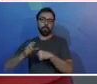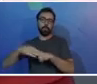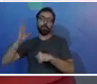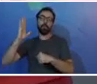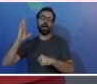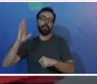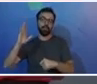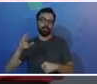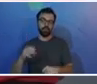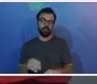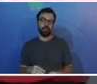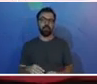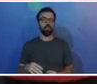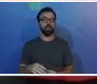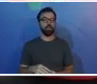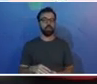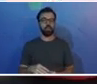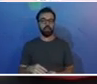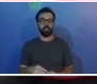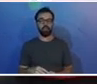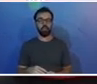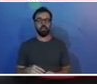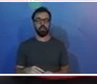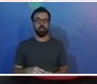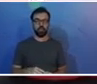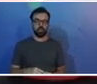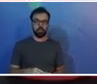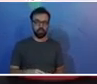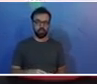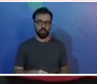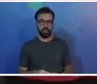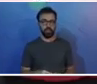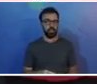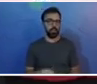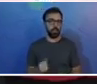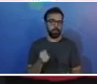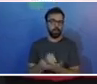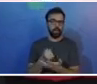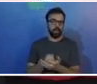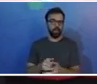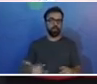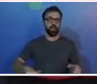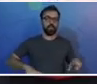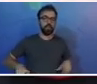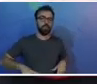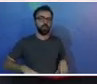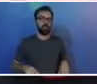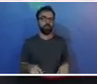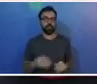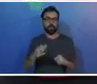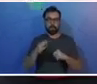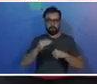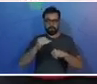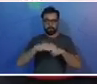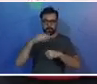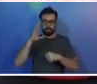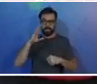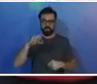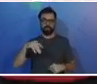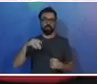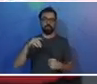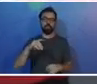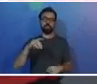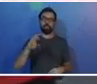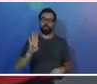de 49% da receita nos gastos para pagar funcionários públicos. 3 estados,